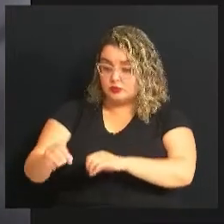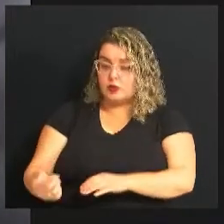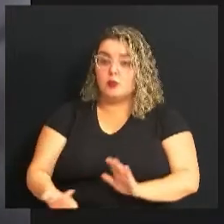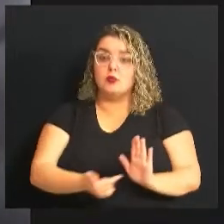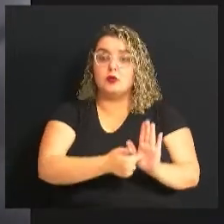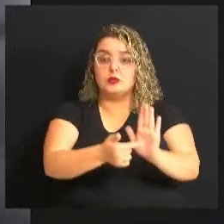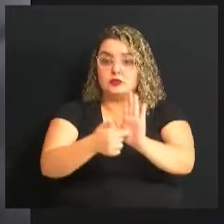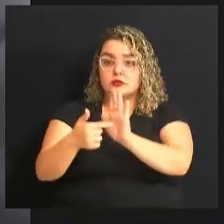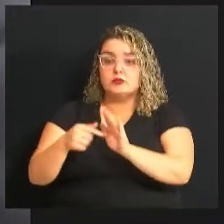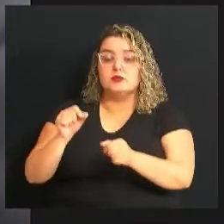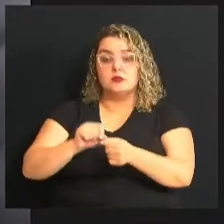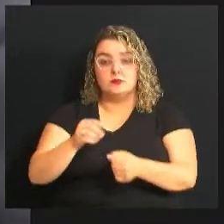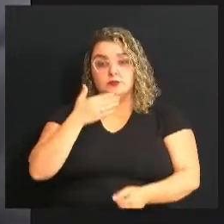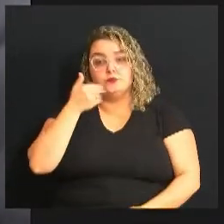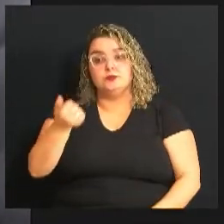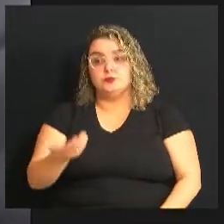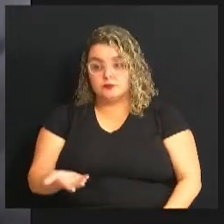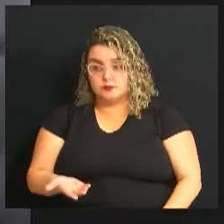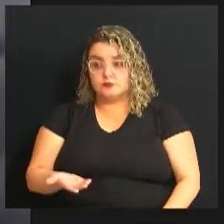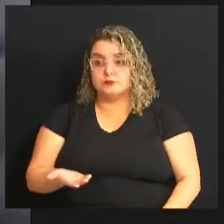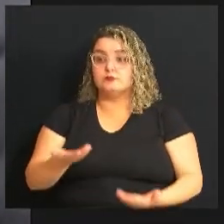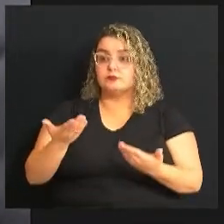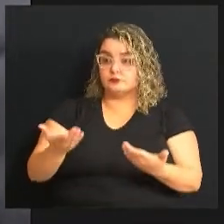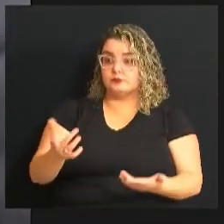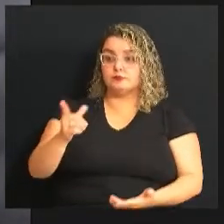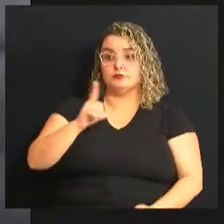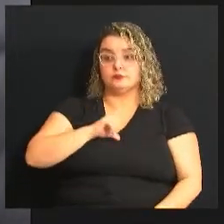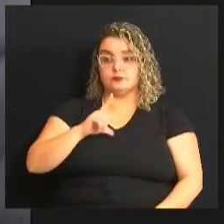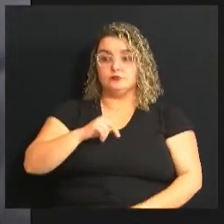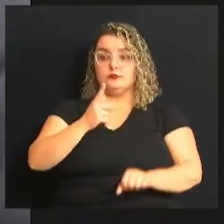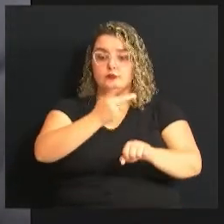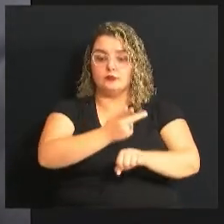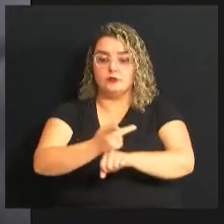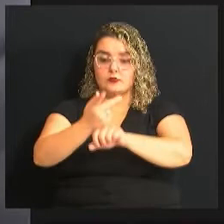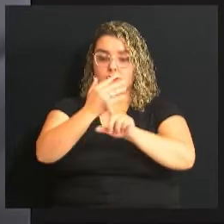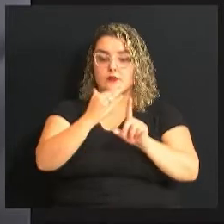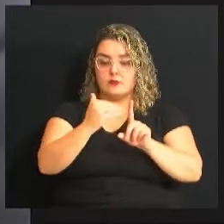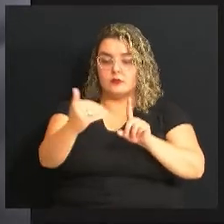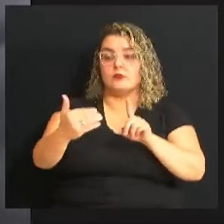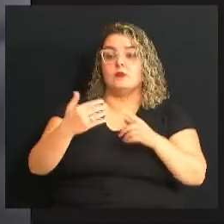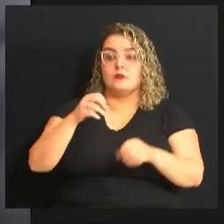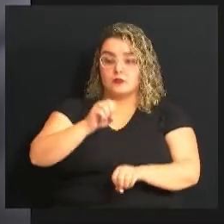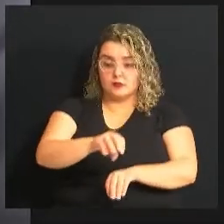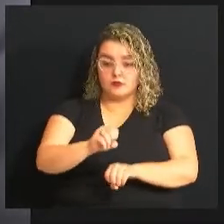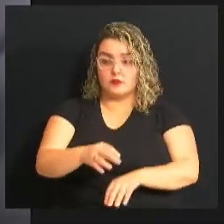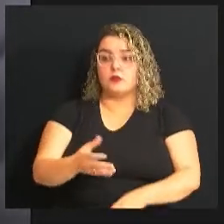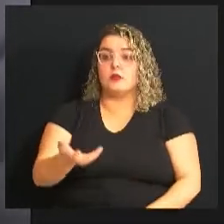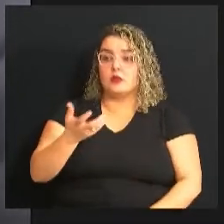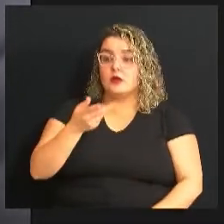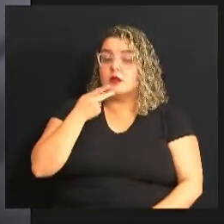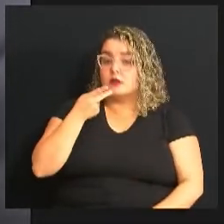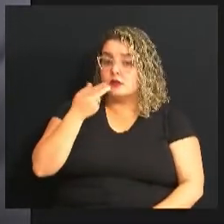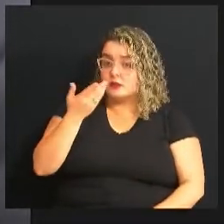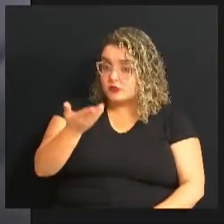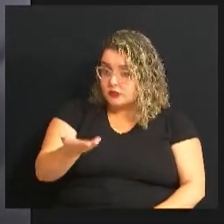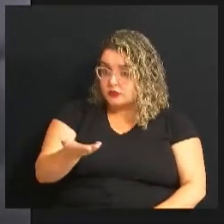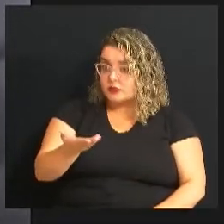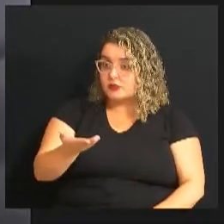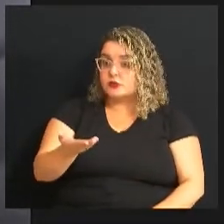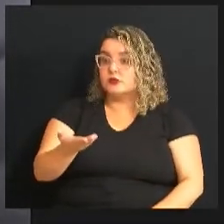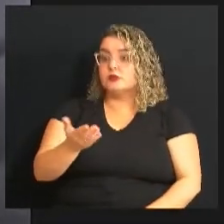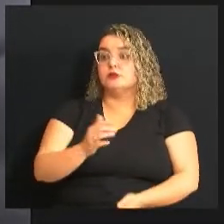feito de melhor. Então, tem aí o Prêmio Destaque Educação. E quero fazer um destaque para você, que é